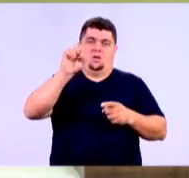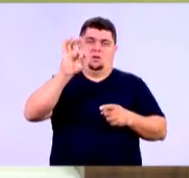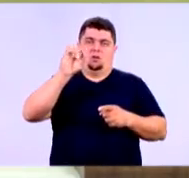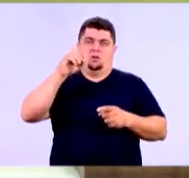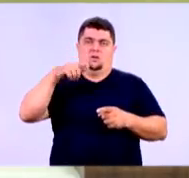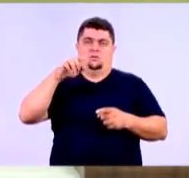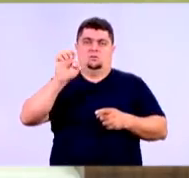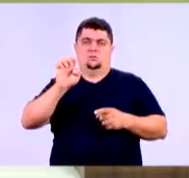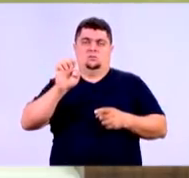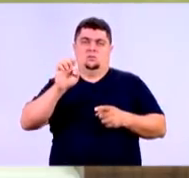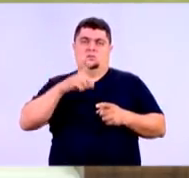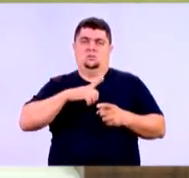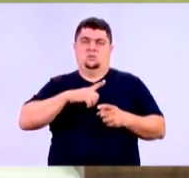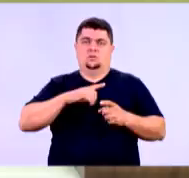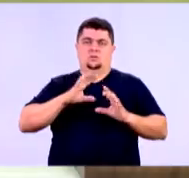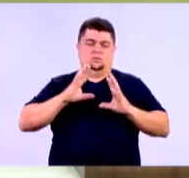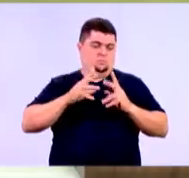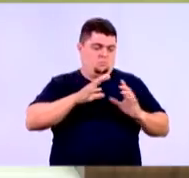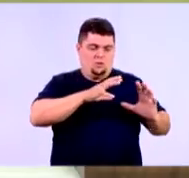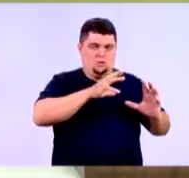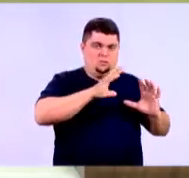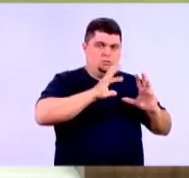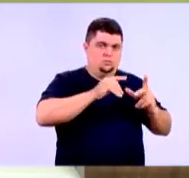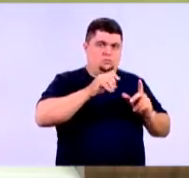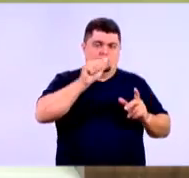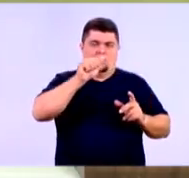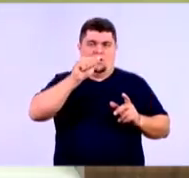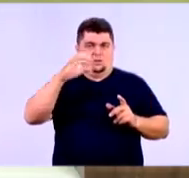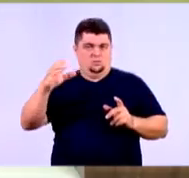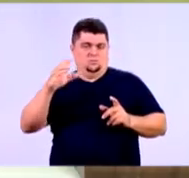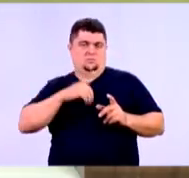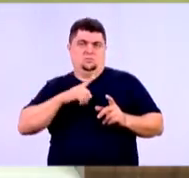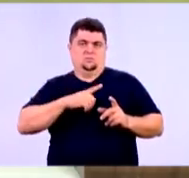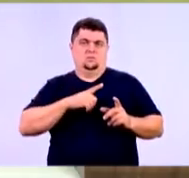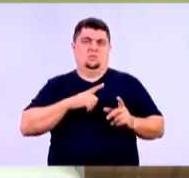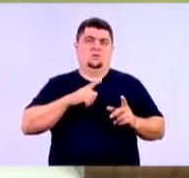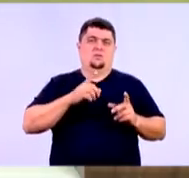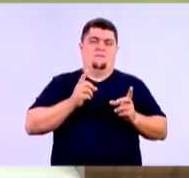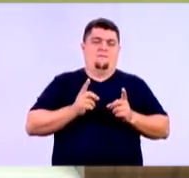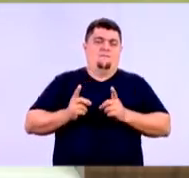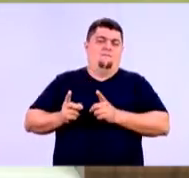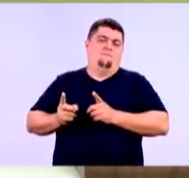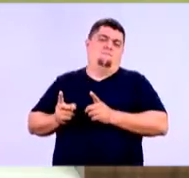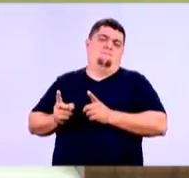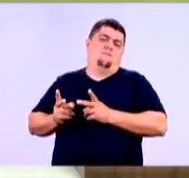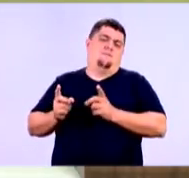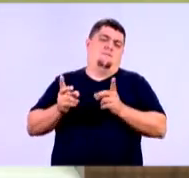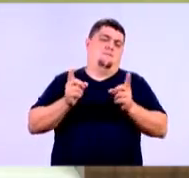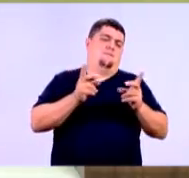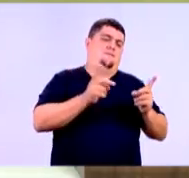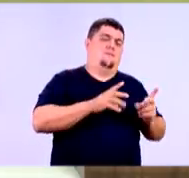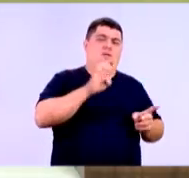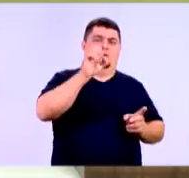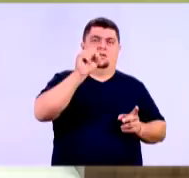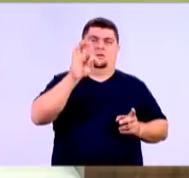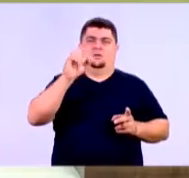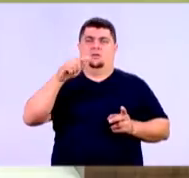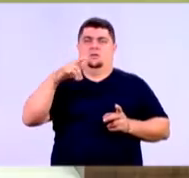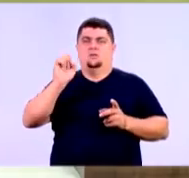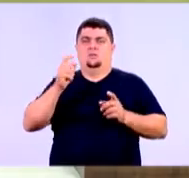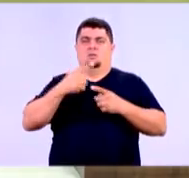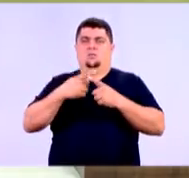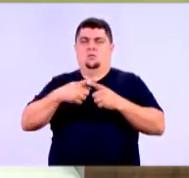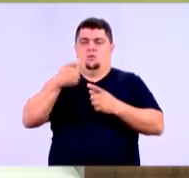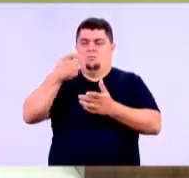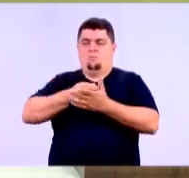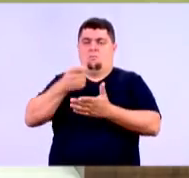empresa ela teria que pegar todo o seu ativo circulante, porém teria que vender os estoques também para poder saldar as suas dívidas